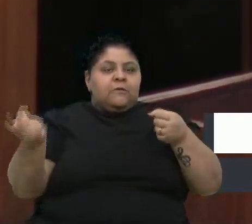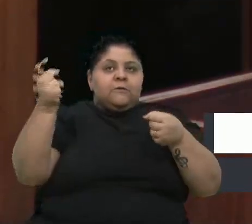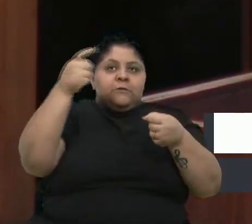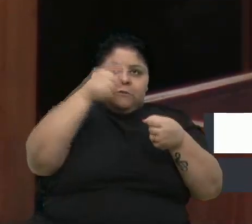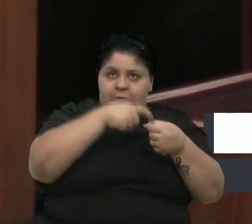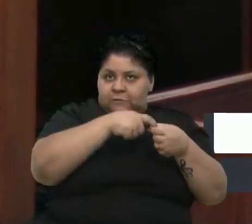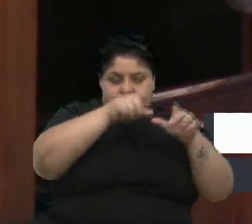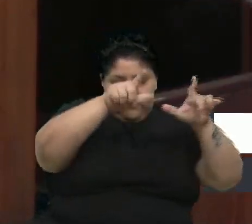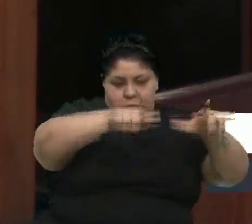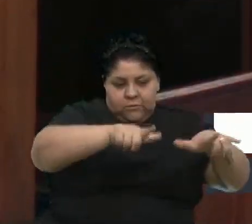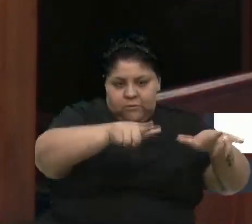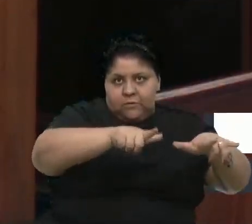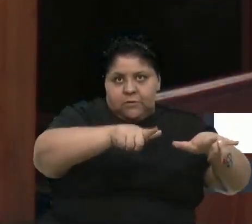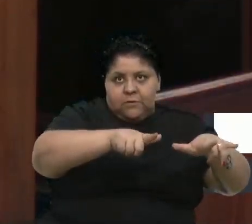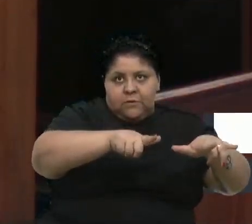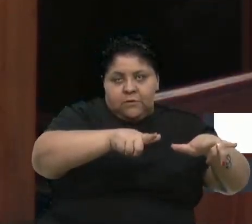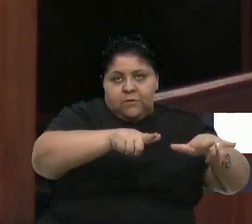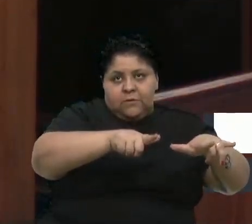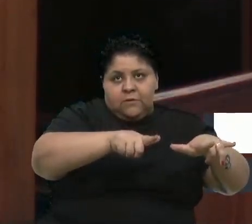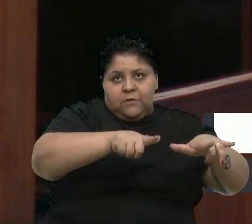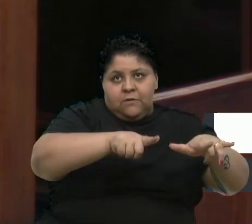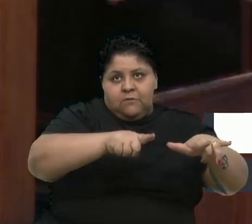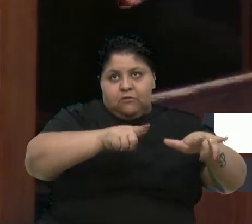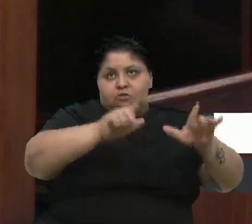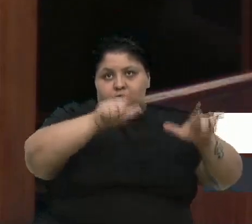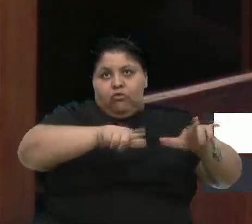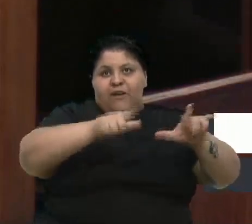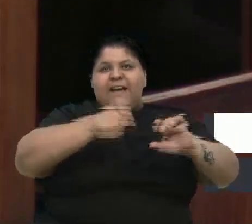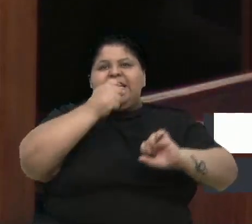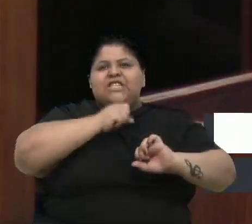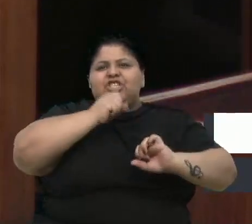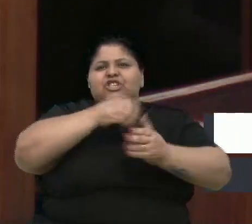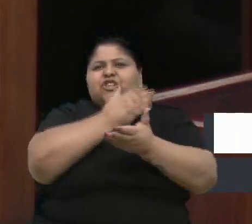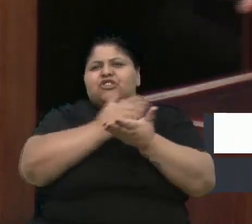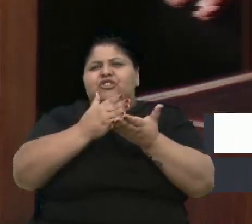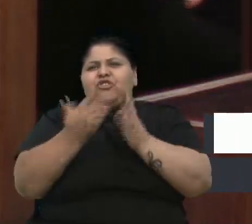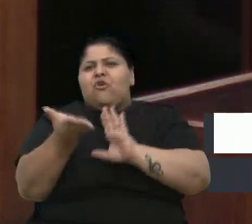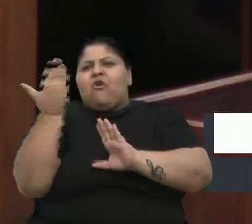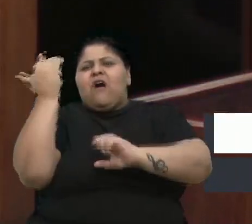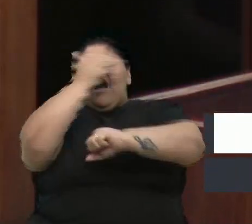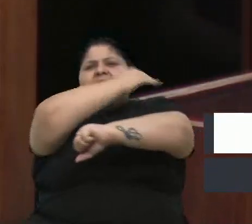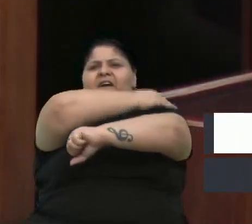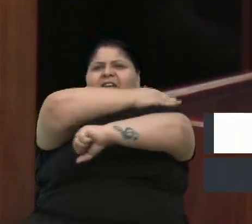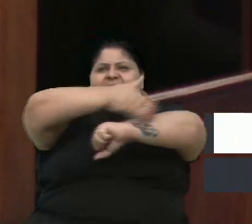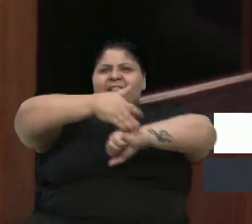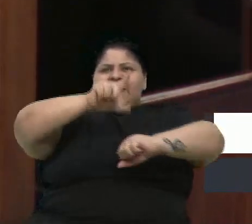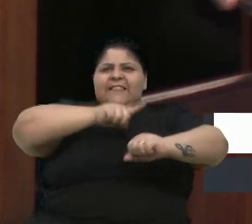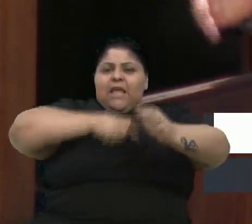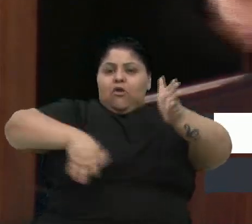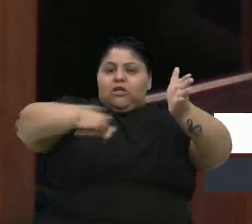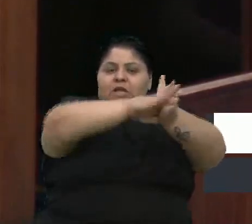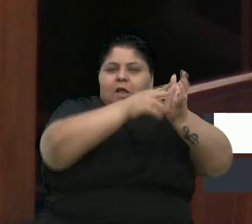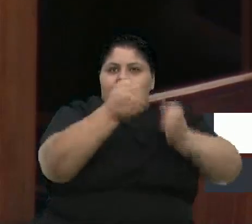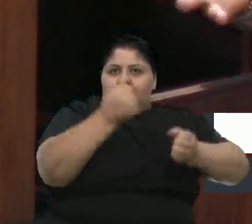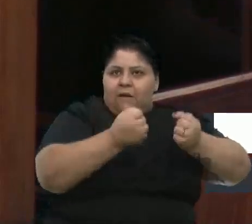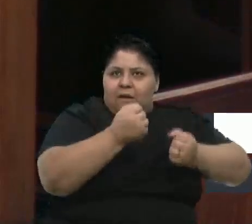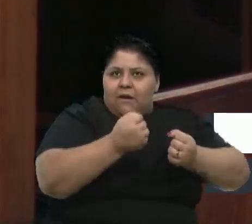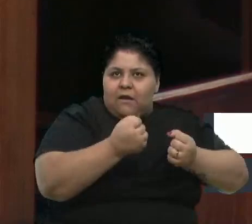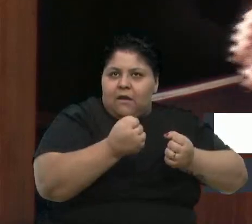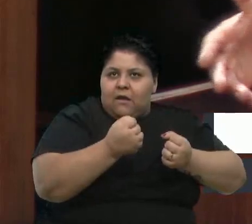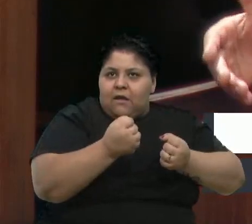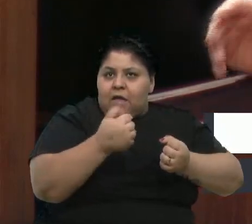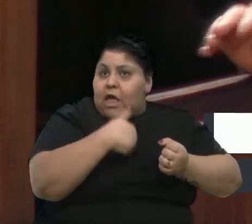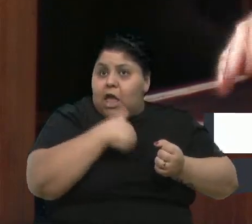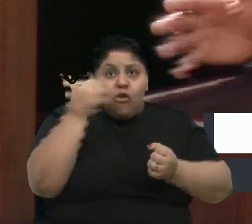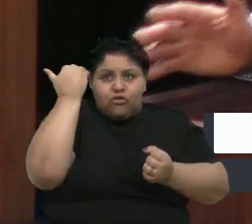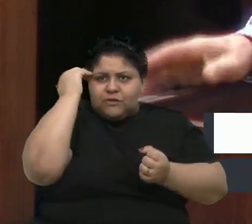o espaço, no lugar tradicional antigo onde ele iniciou, na rua de cá, onde tem o estacionamento. Então, até eu nem sabia que